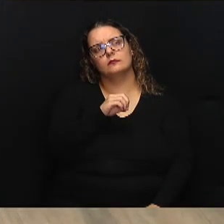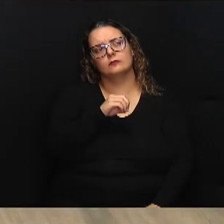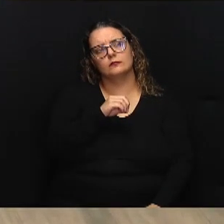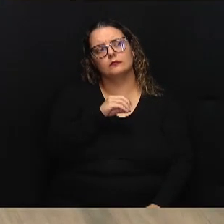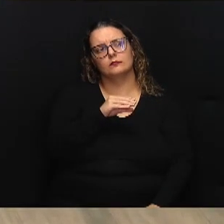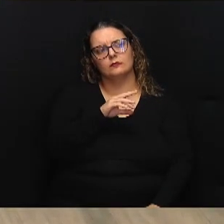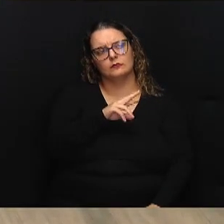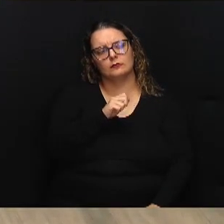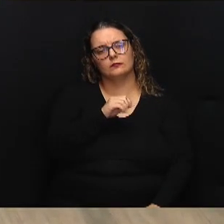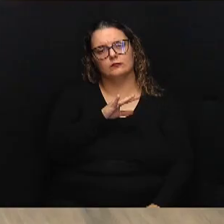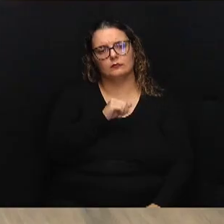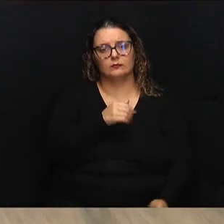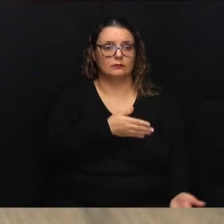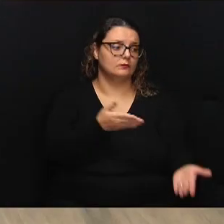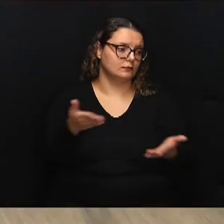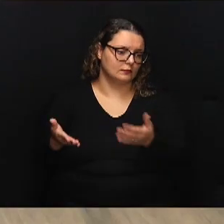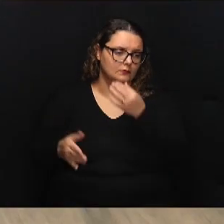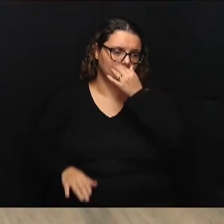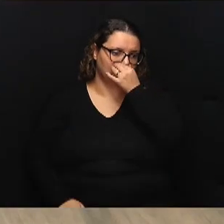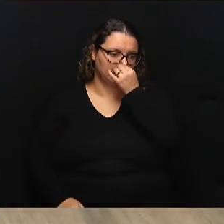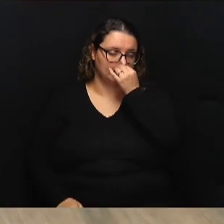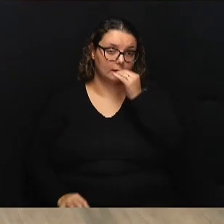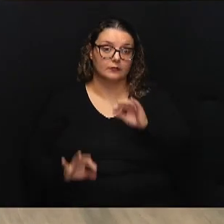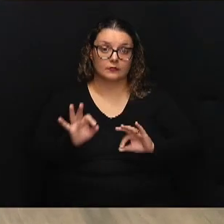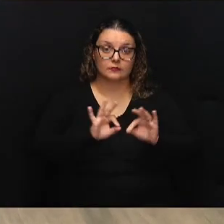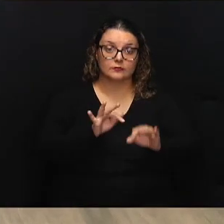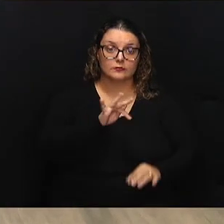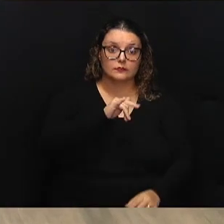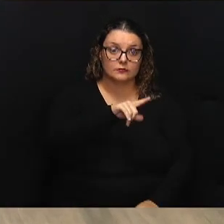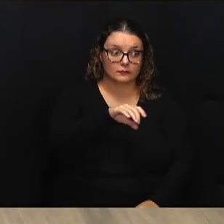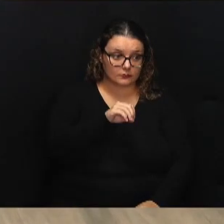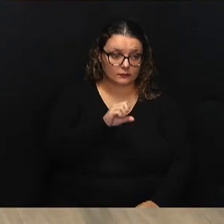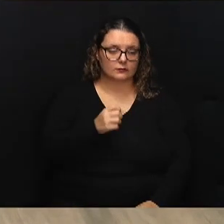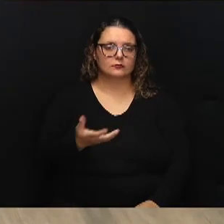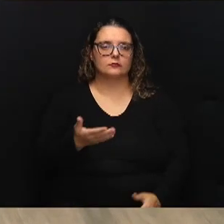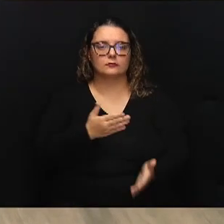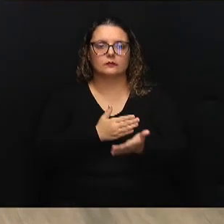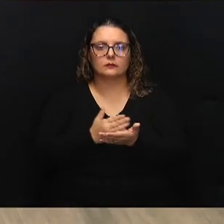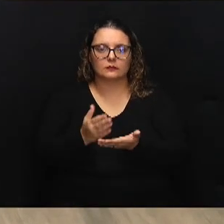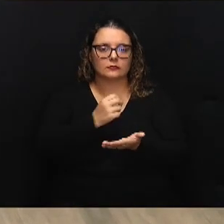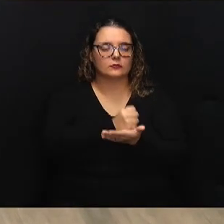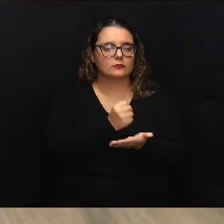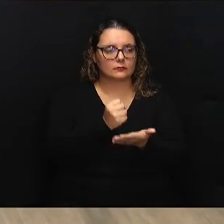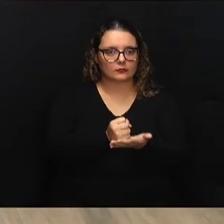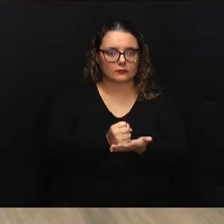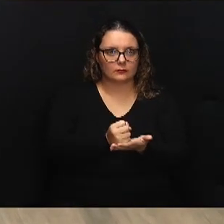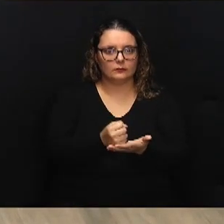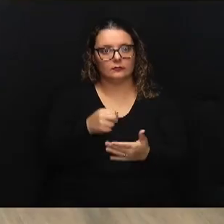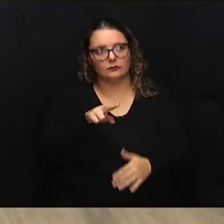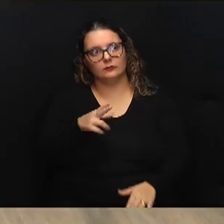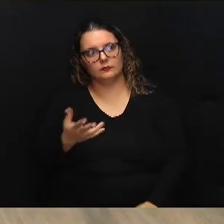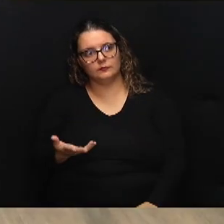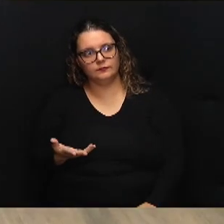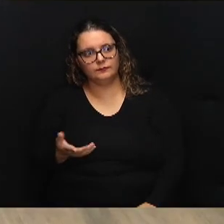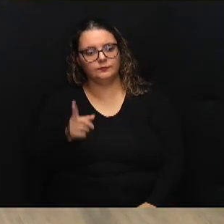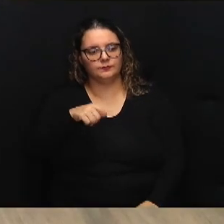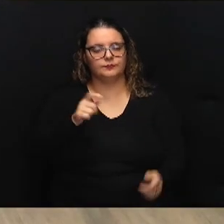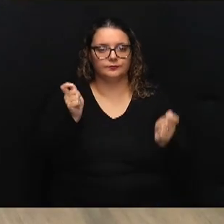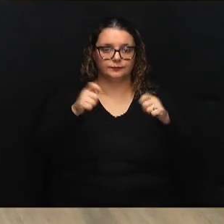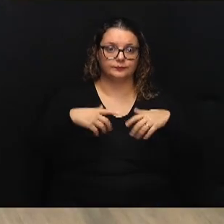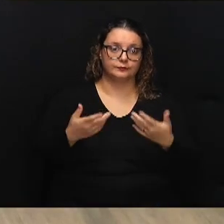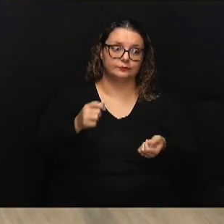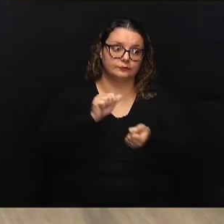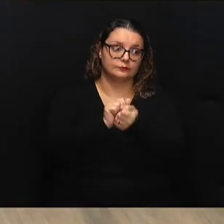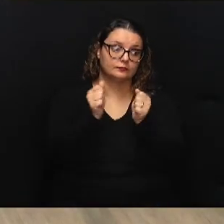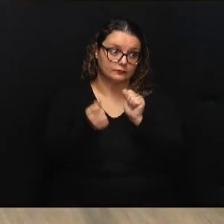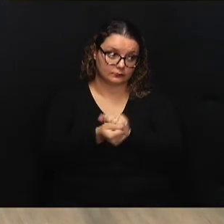já apresentada, deve ser um plano fixo e apresentado já no início da contratação, ou é possível